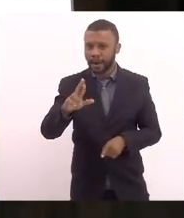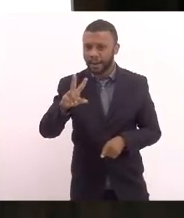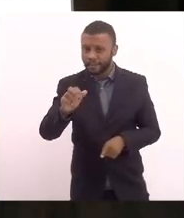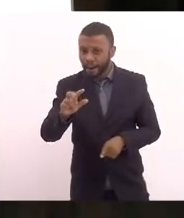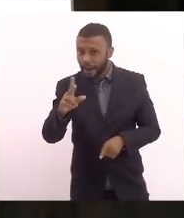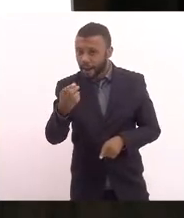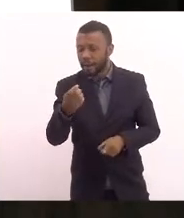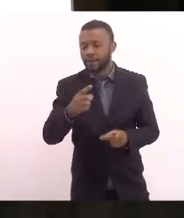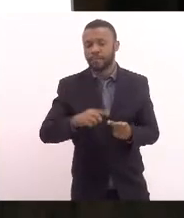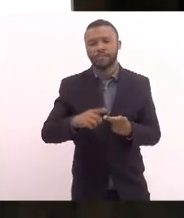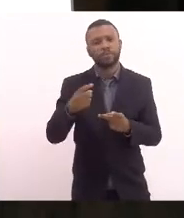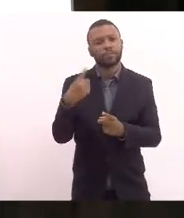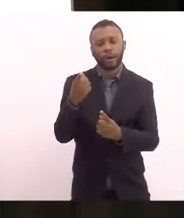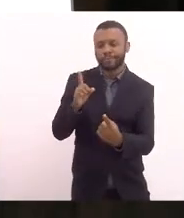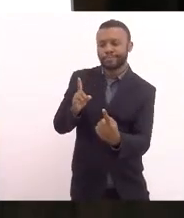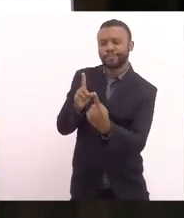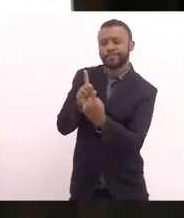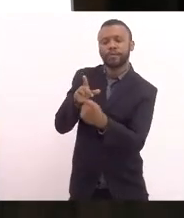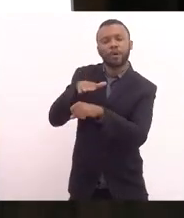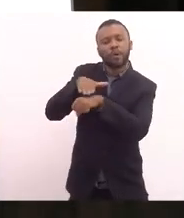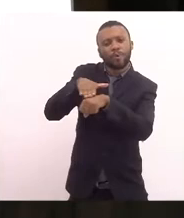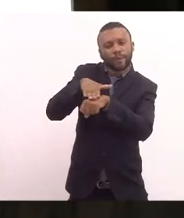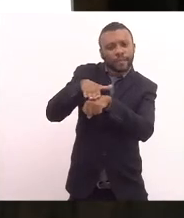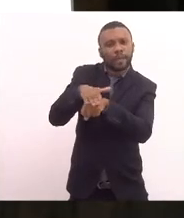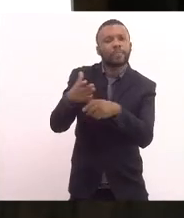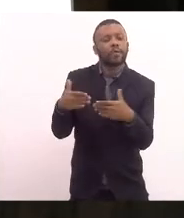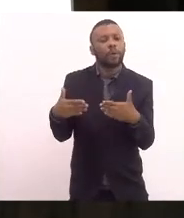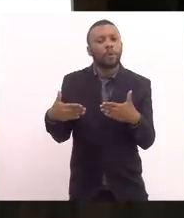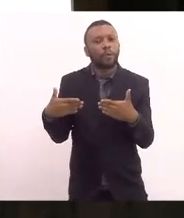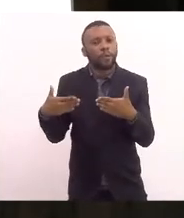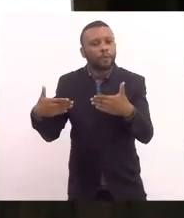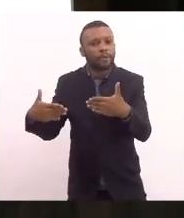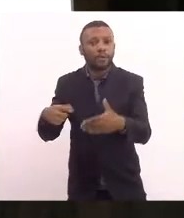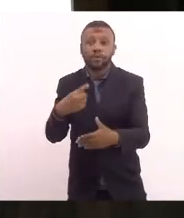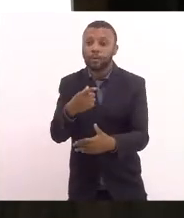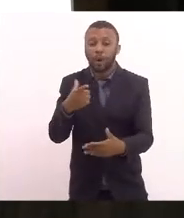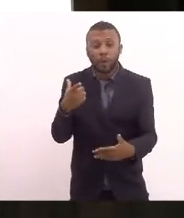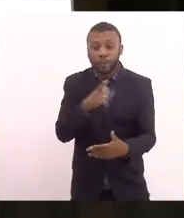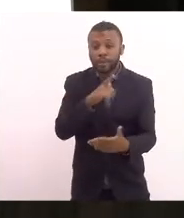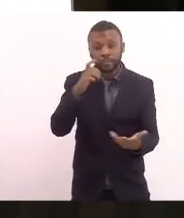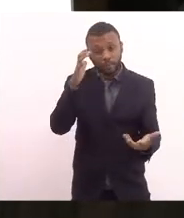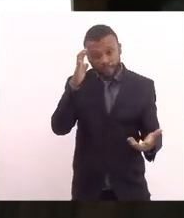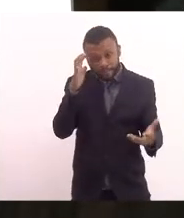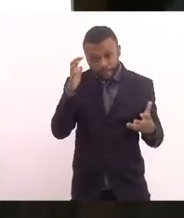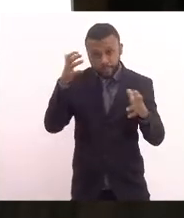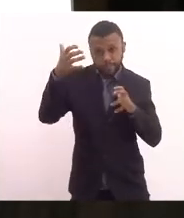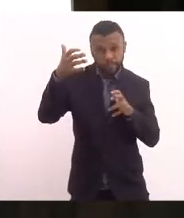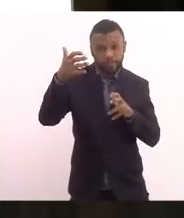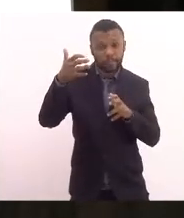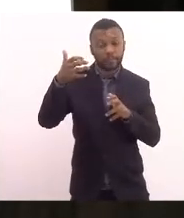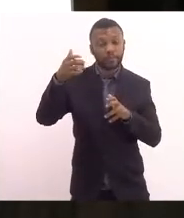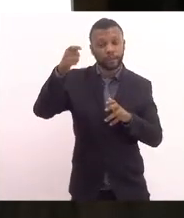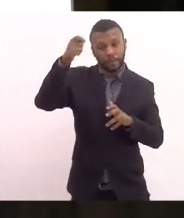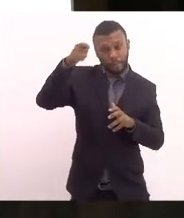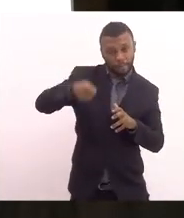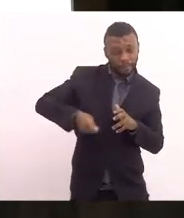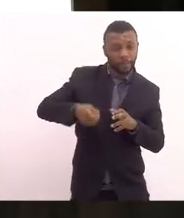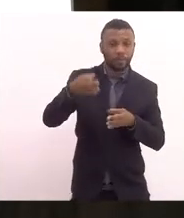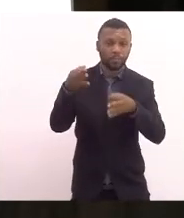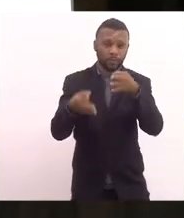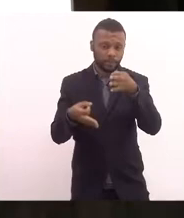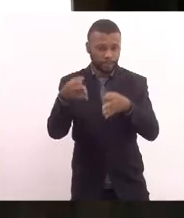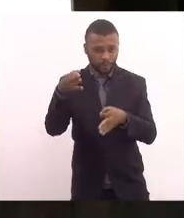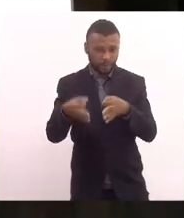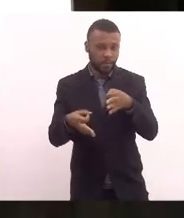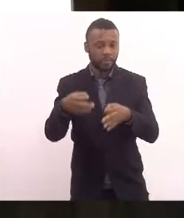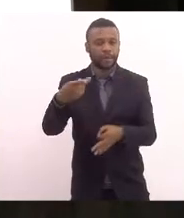ministros aqui no Rio de Janeiro. Nós mudamos uma decisão monocrática do Tribunal de Justiça aqui do Rio.